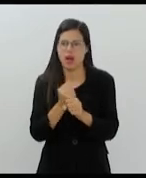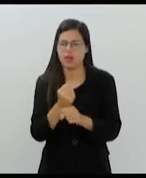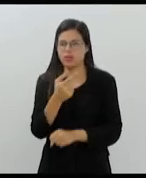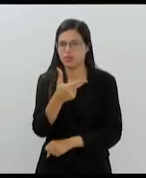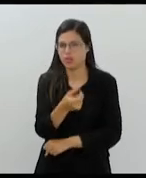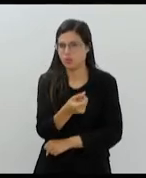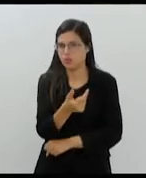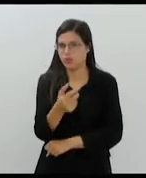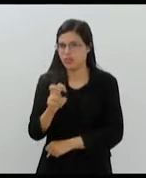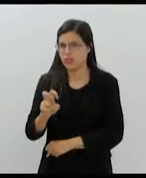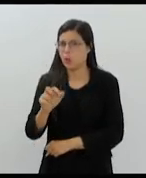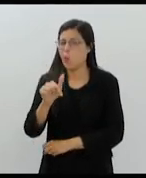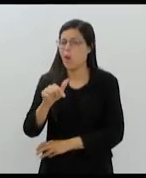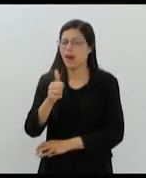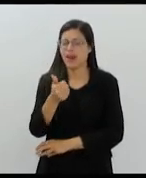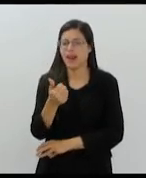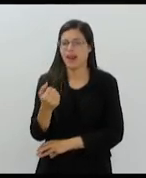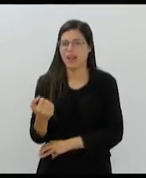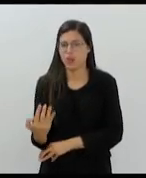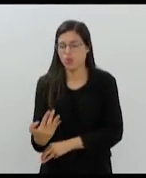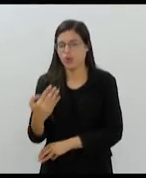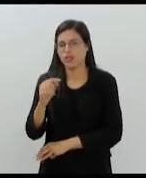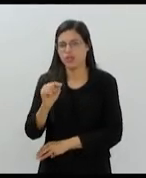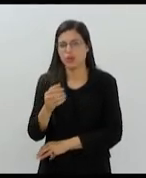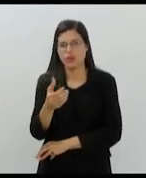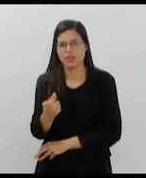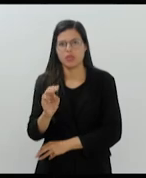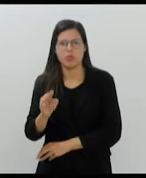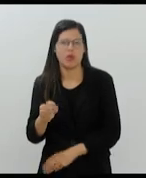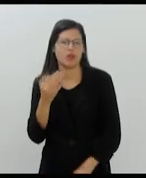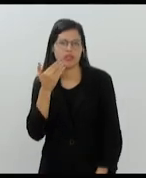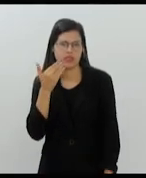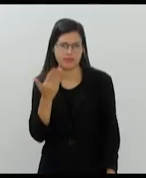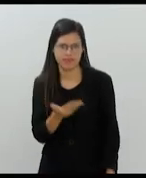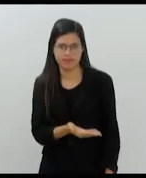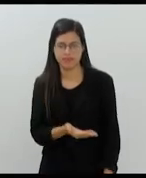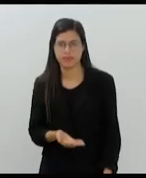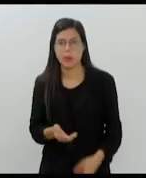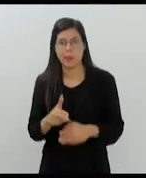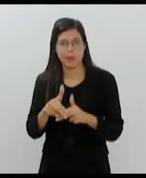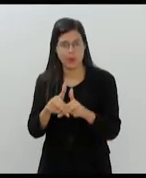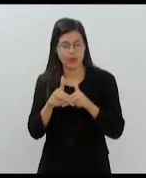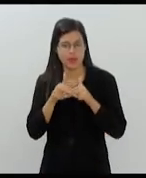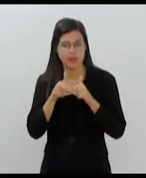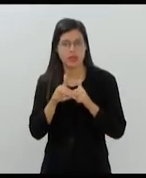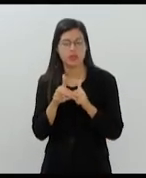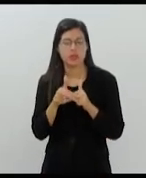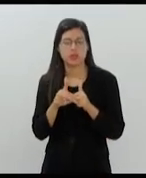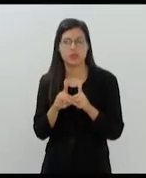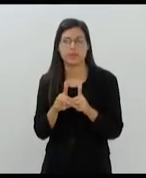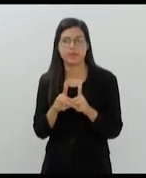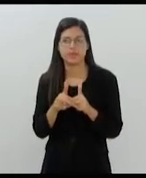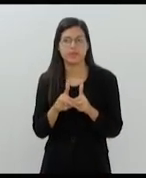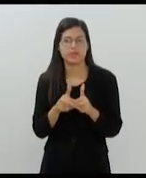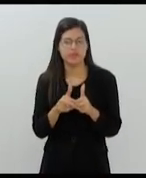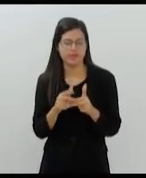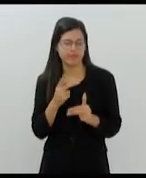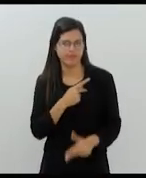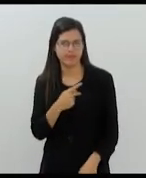é 14,6 bilhões. Por isso, senhor presidente, estamos